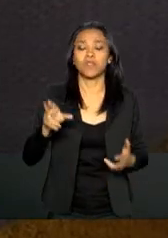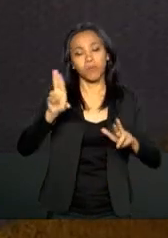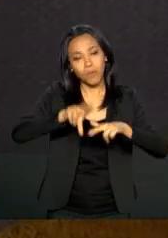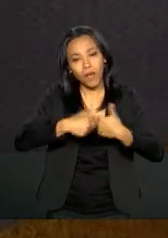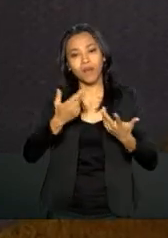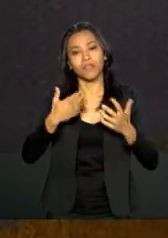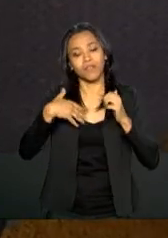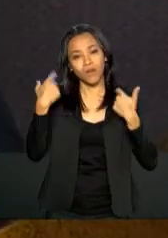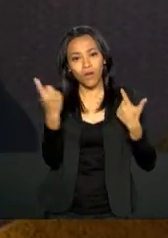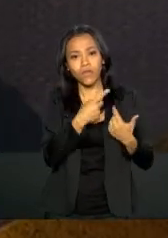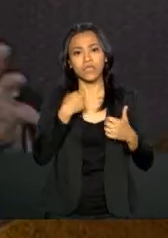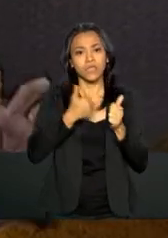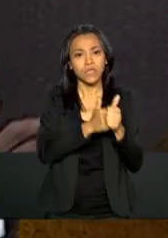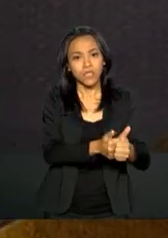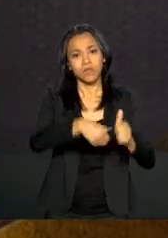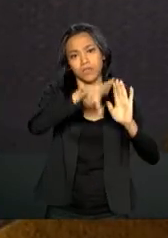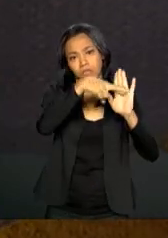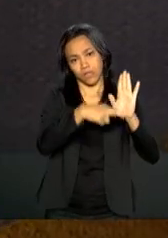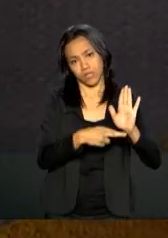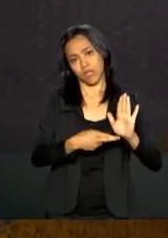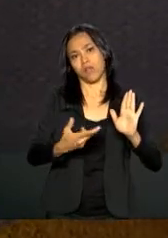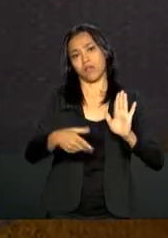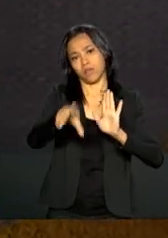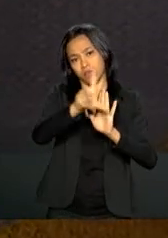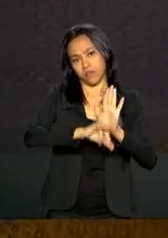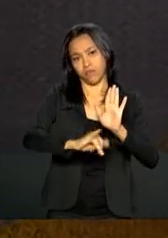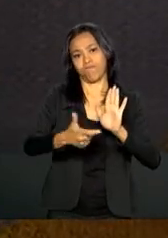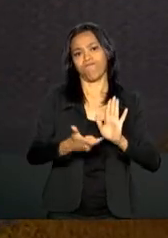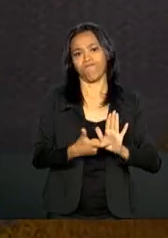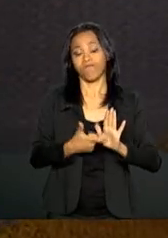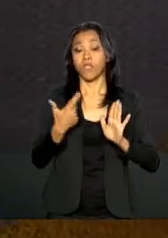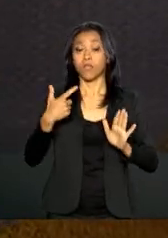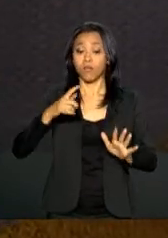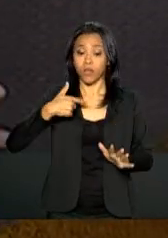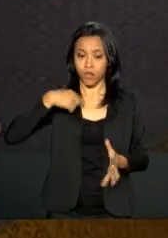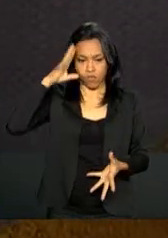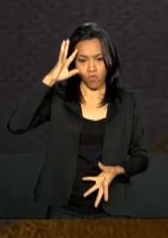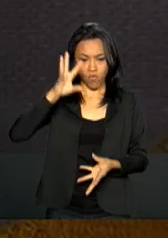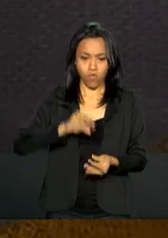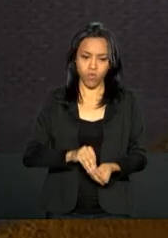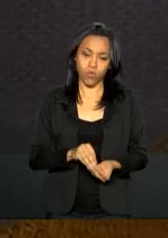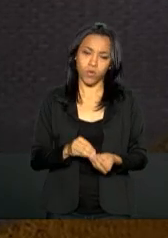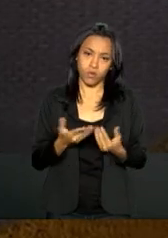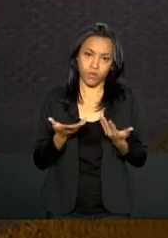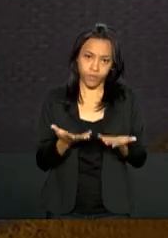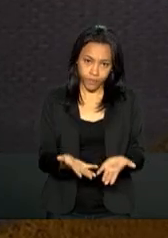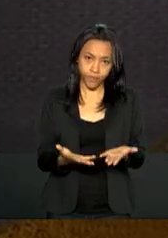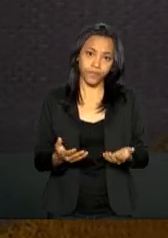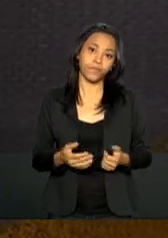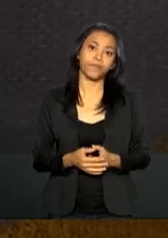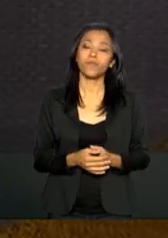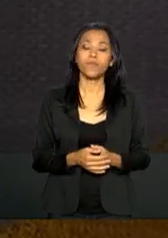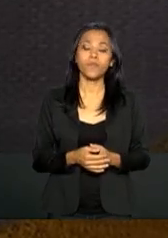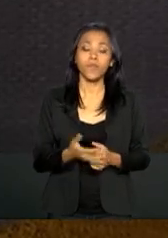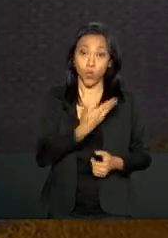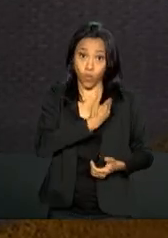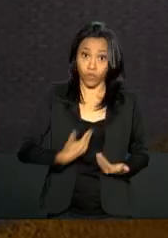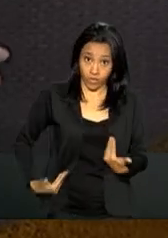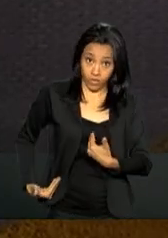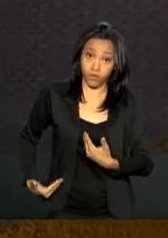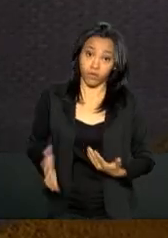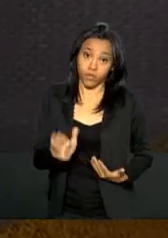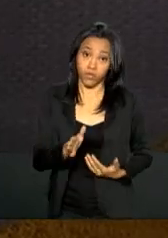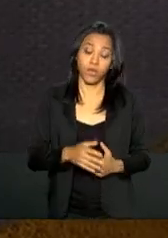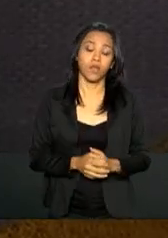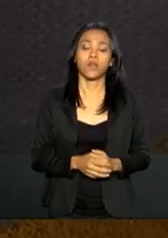ditames jurídicos e nós conseguimos essa harmonia então quando eu concluo praticamente concluindo o nosso governo é de fora